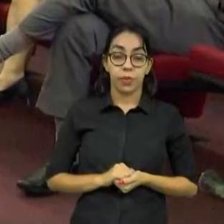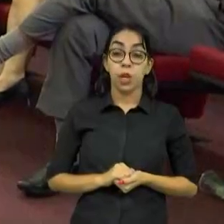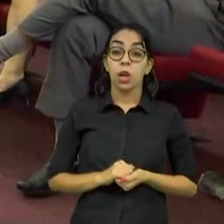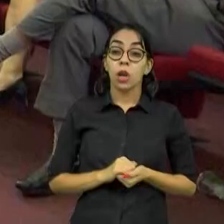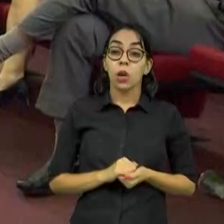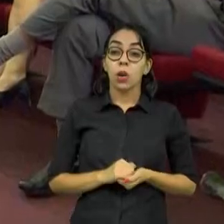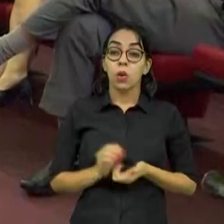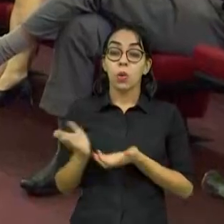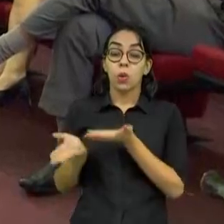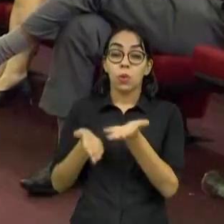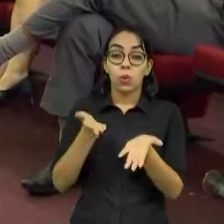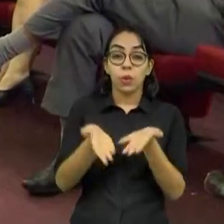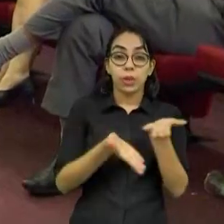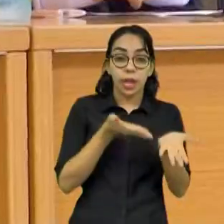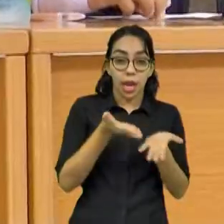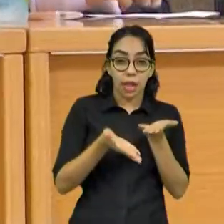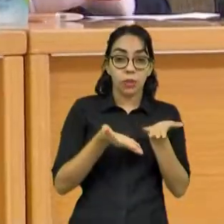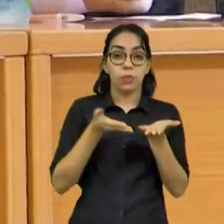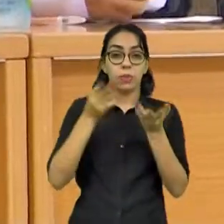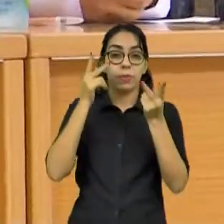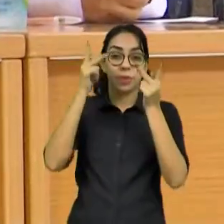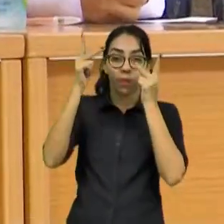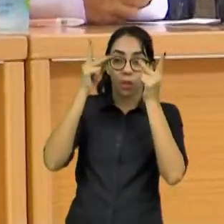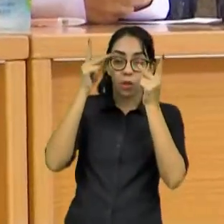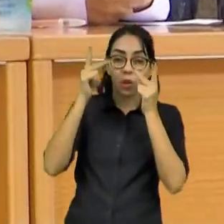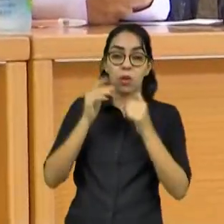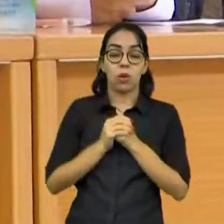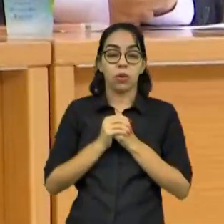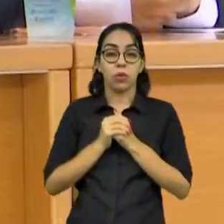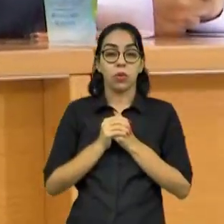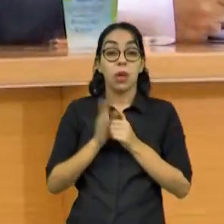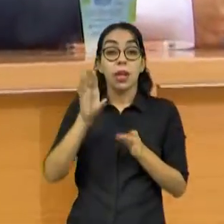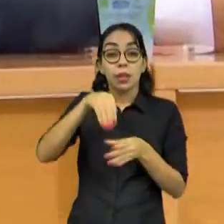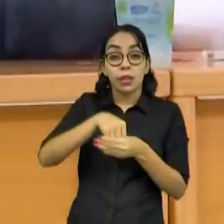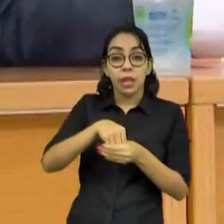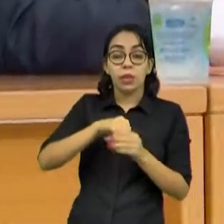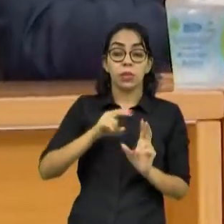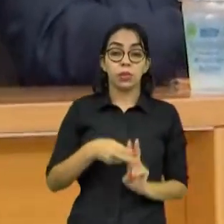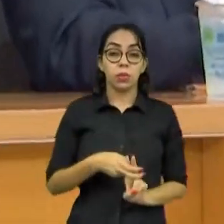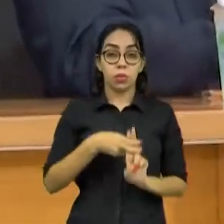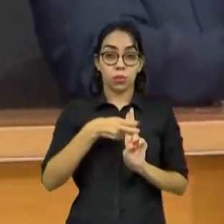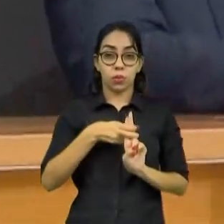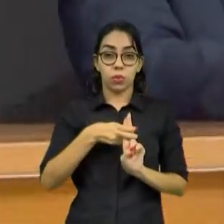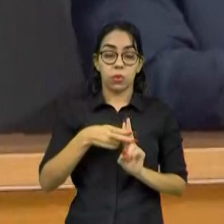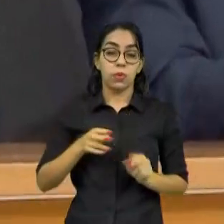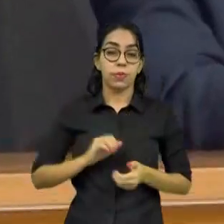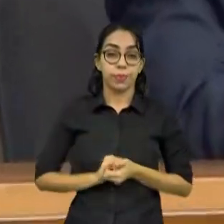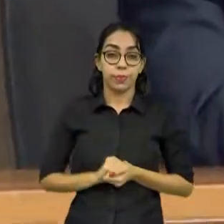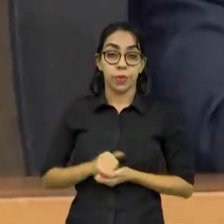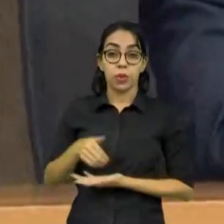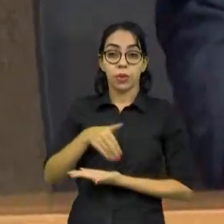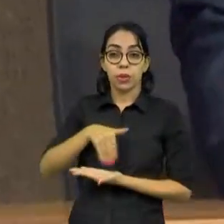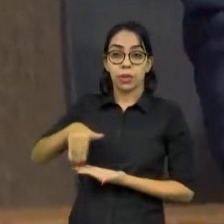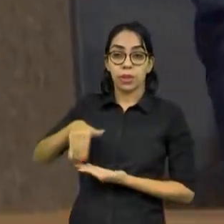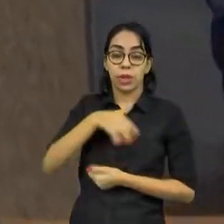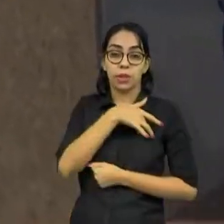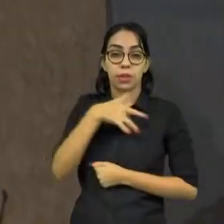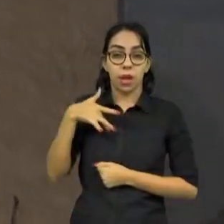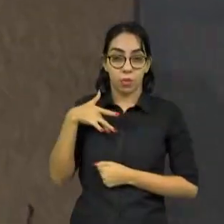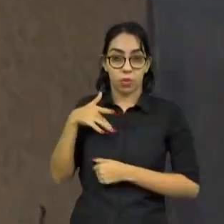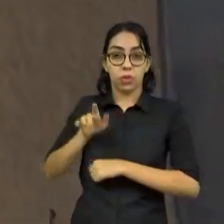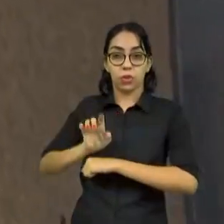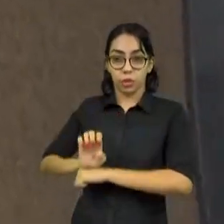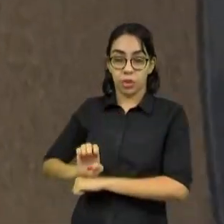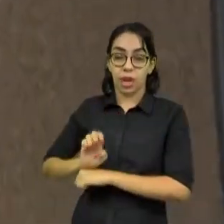da atenção psicossocial no Sistema Único de Saúde. Segundo o secretário de Saúde do Estado, é o momento